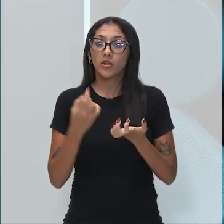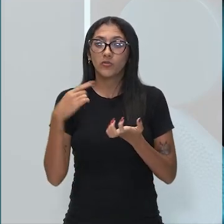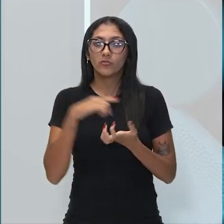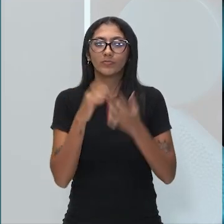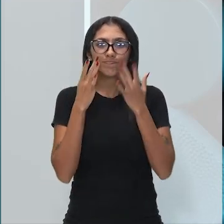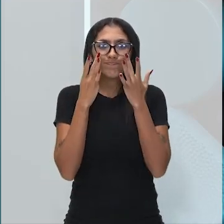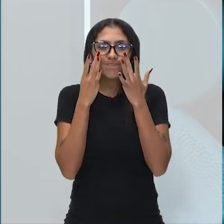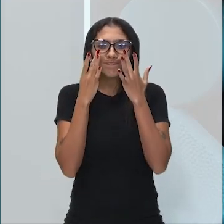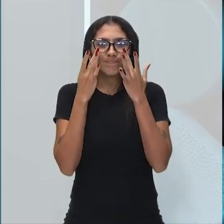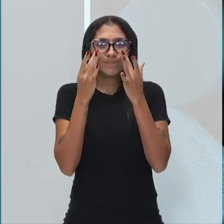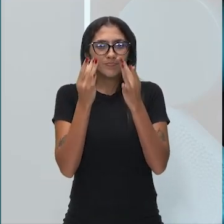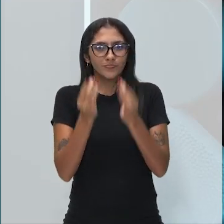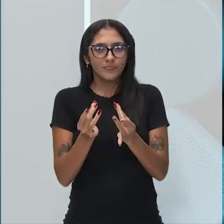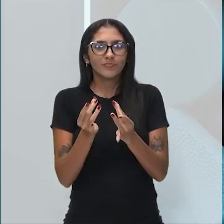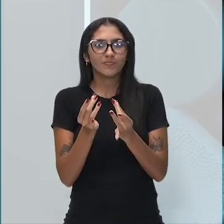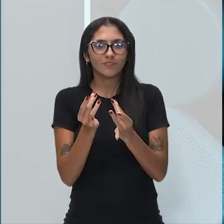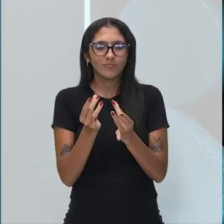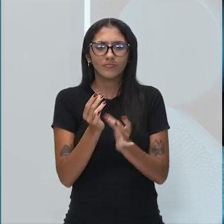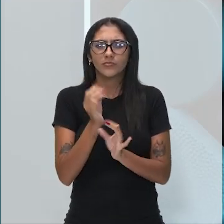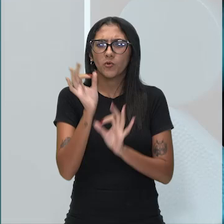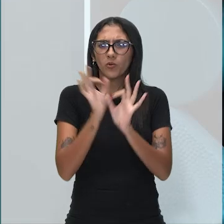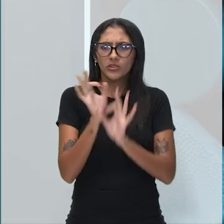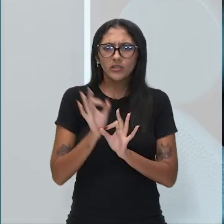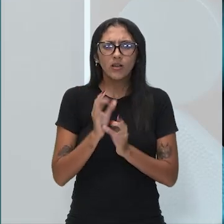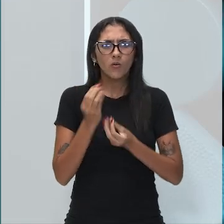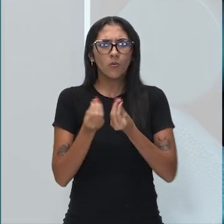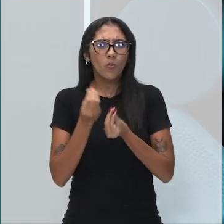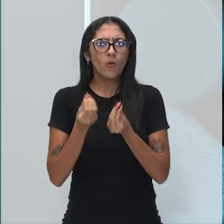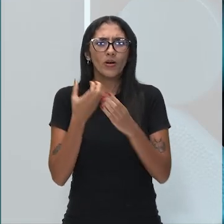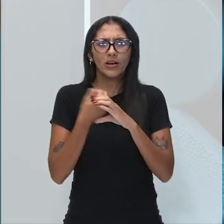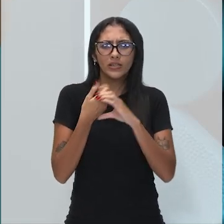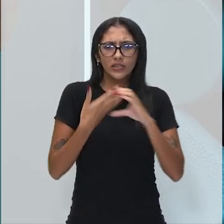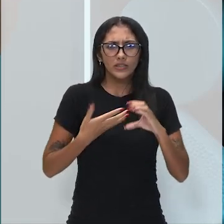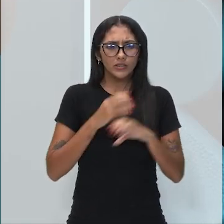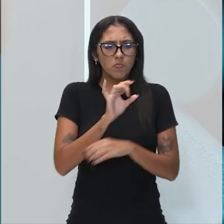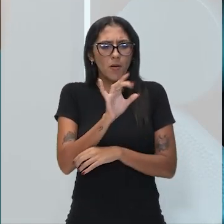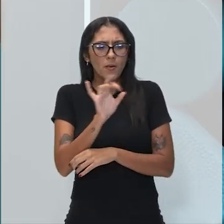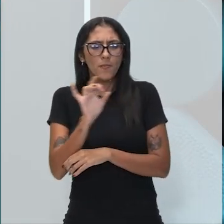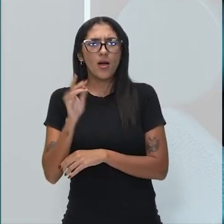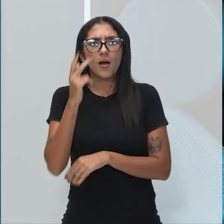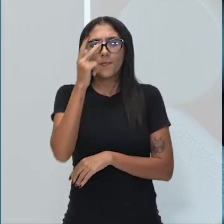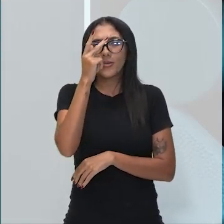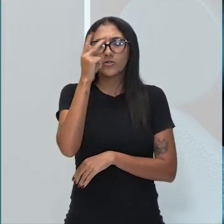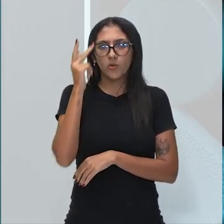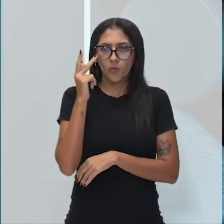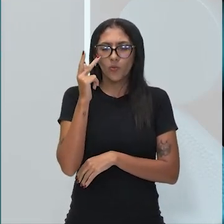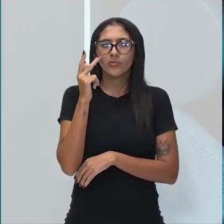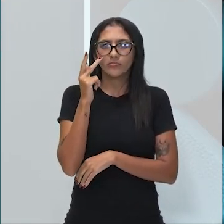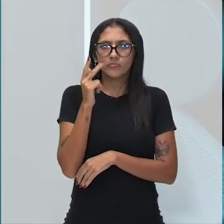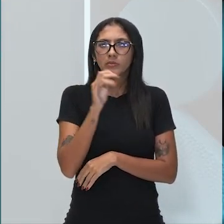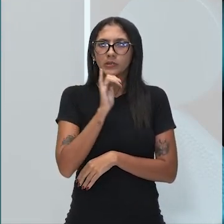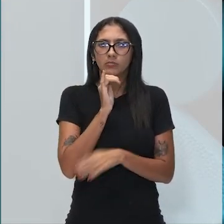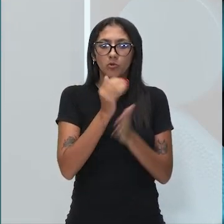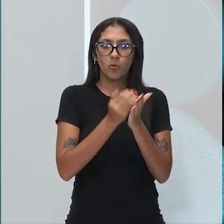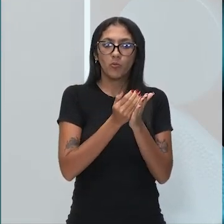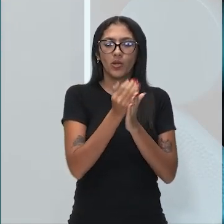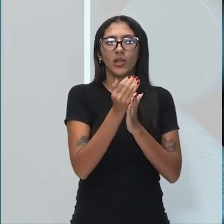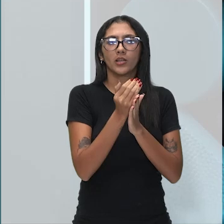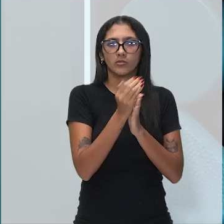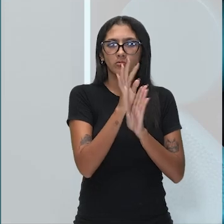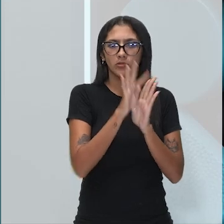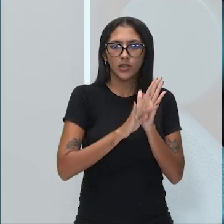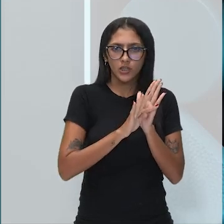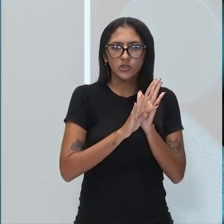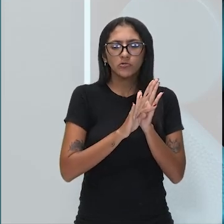descrição, a construção dos personagens da família de Chico Bento no início, certo? E ao